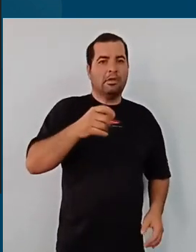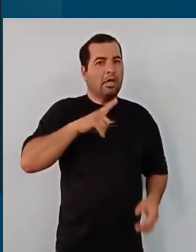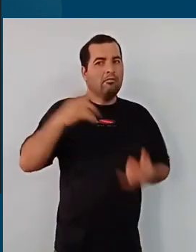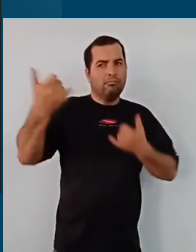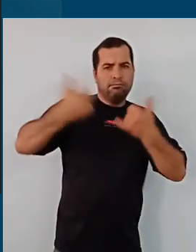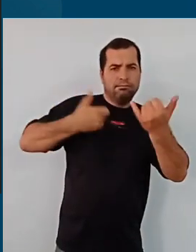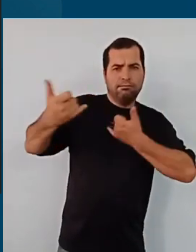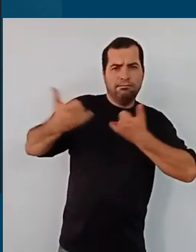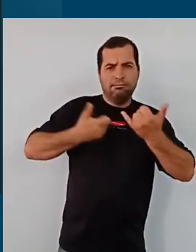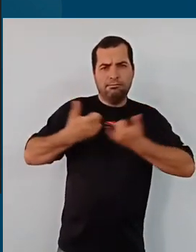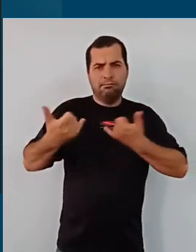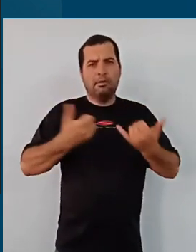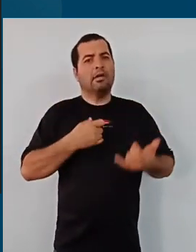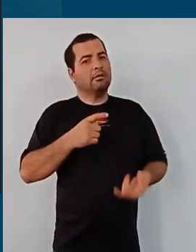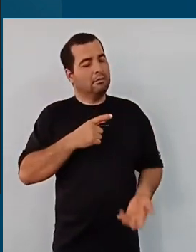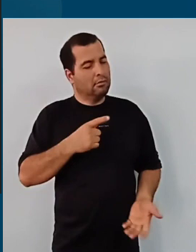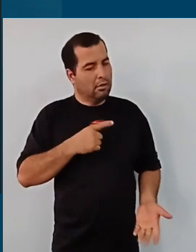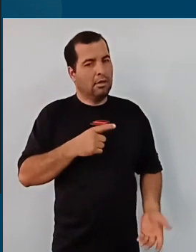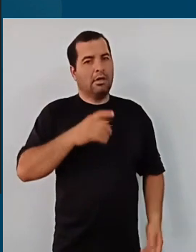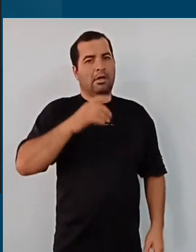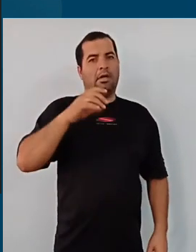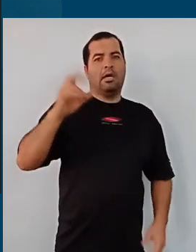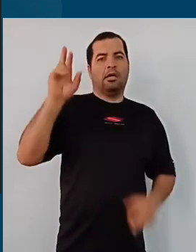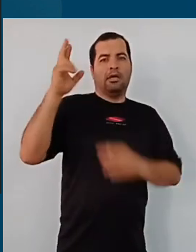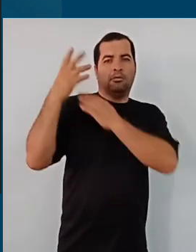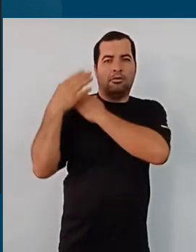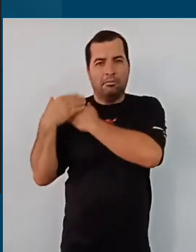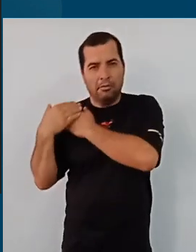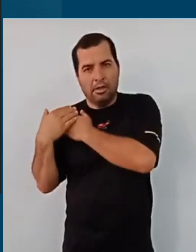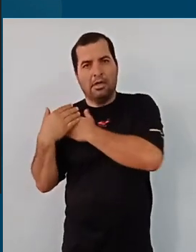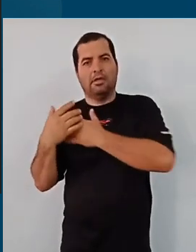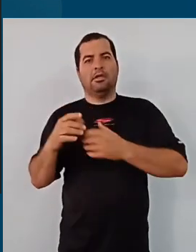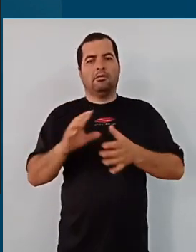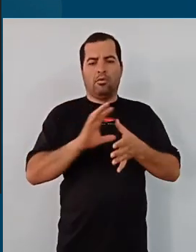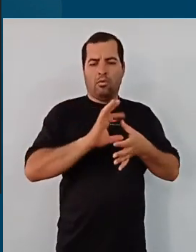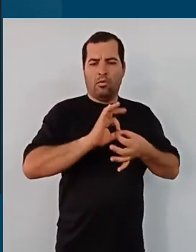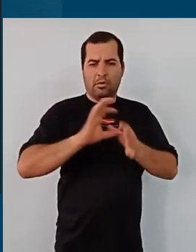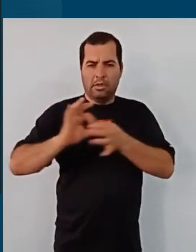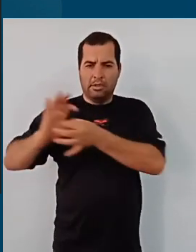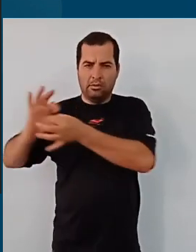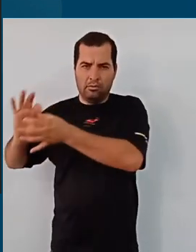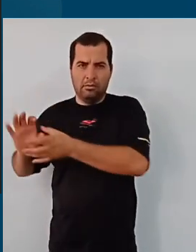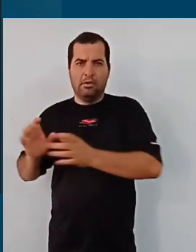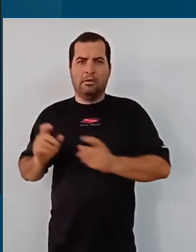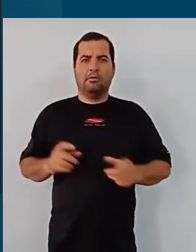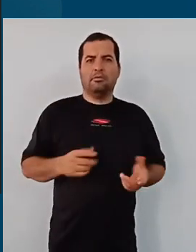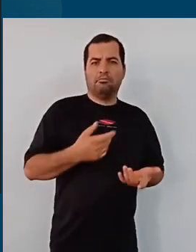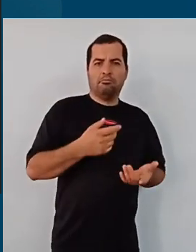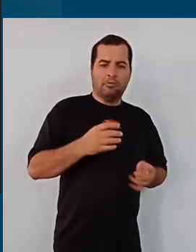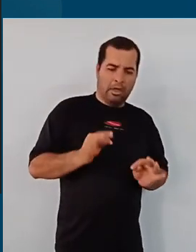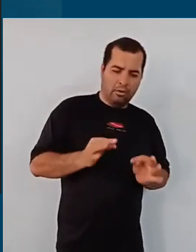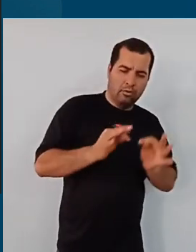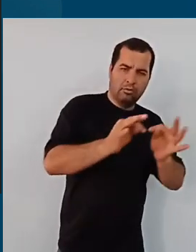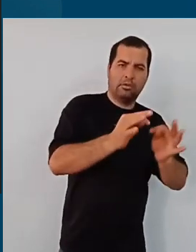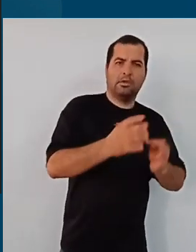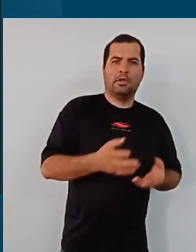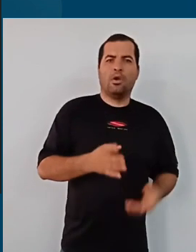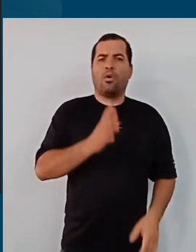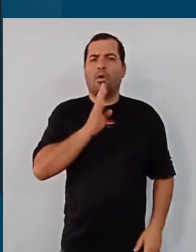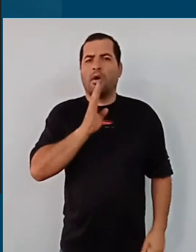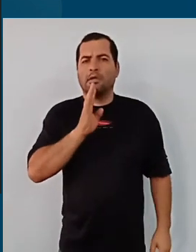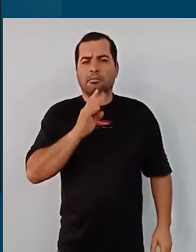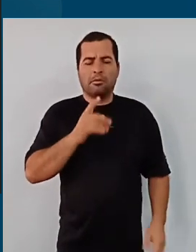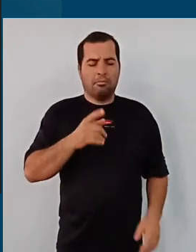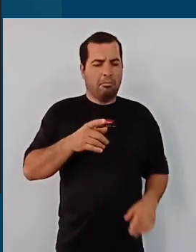disponível, atuar com discernimento e responsabilidade nos contextos das culturas digitais, aplicar conhecimentos